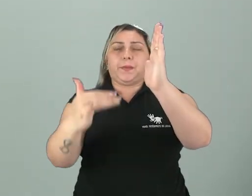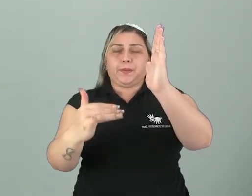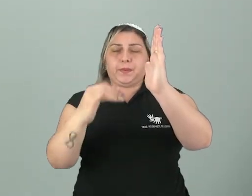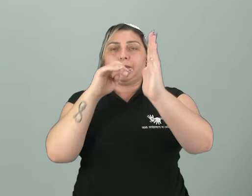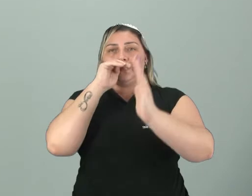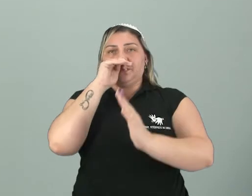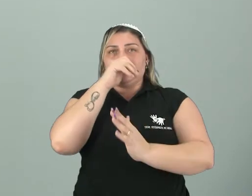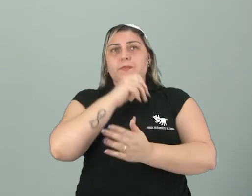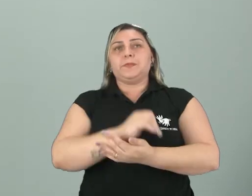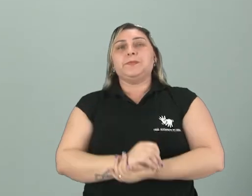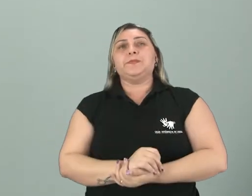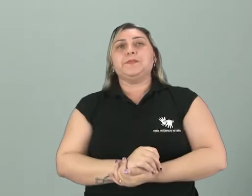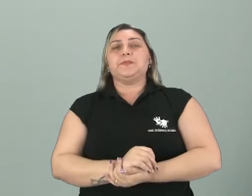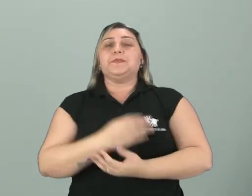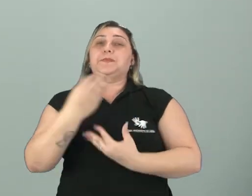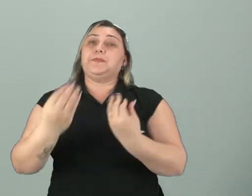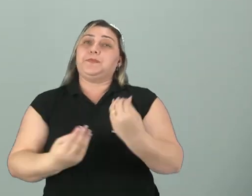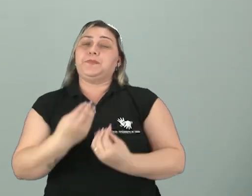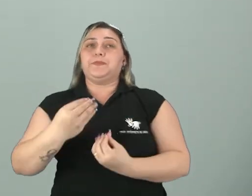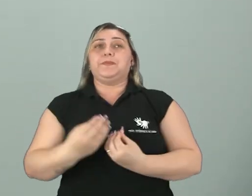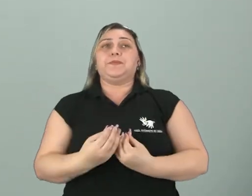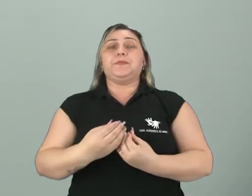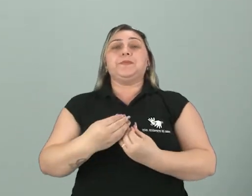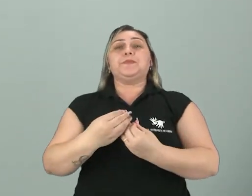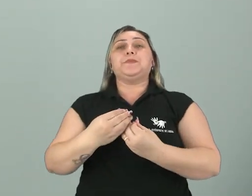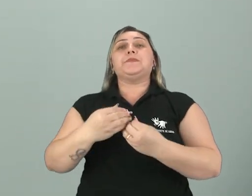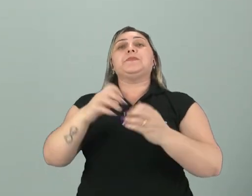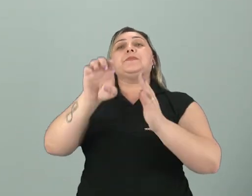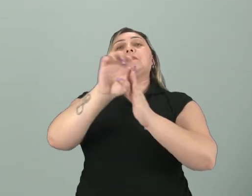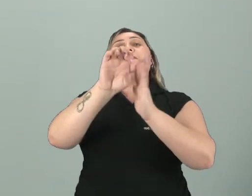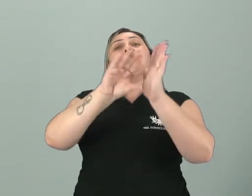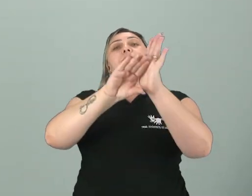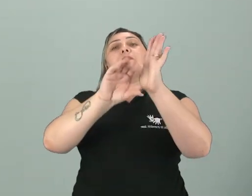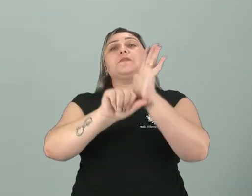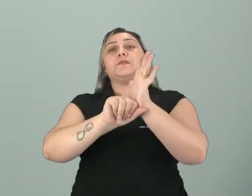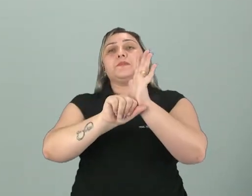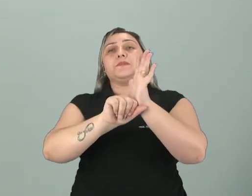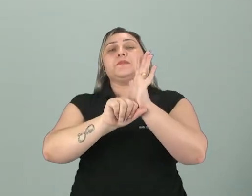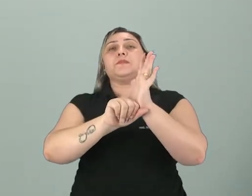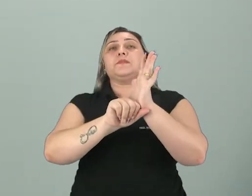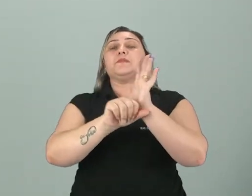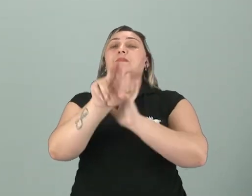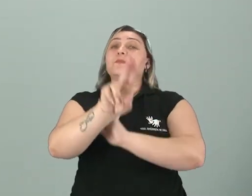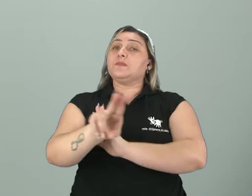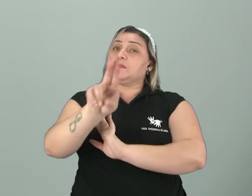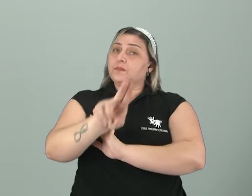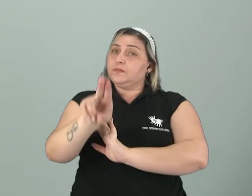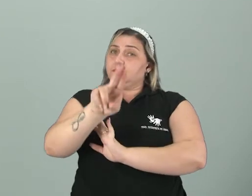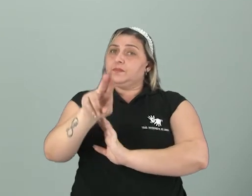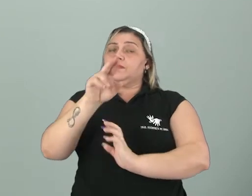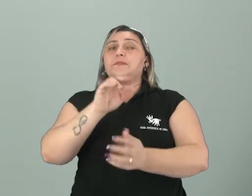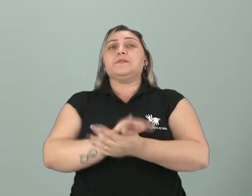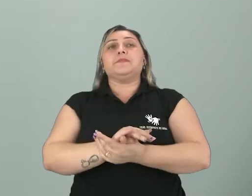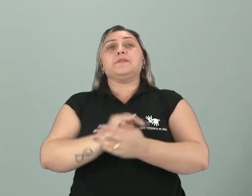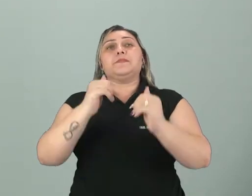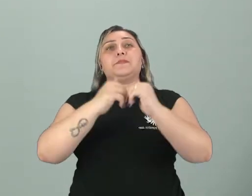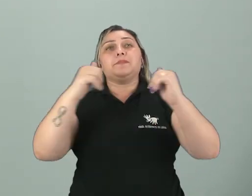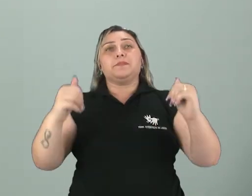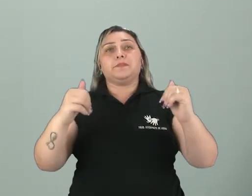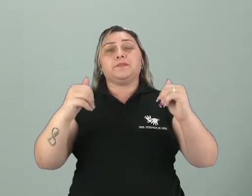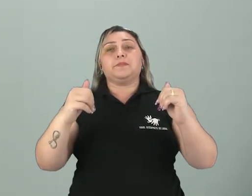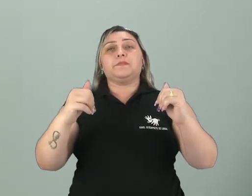abaixo do outro, ou como no trecho do Estatuto da Criança e do Adolescente, que ele é utilizado para separar